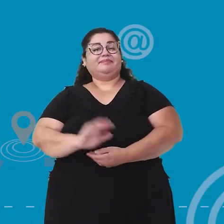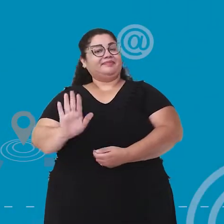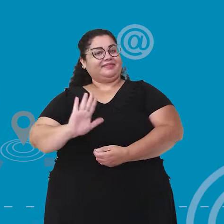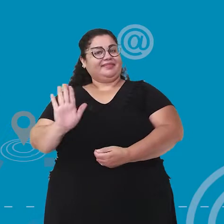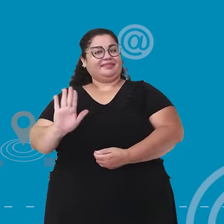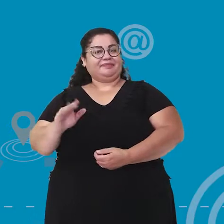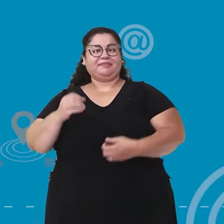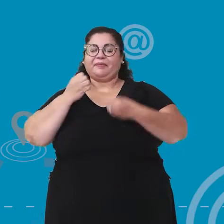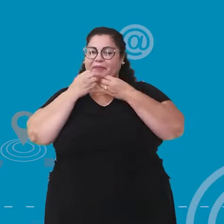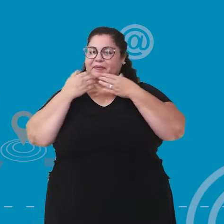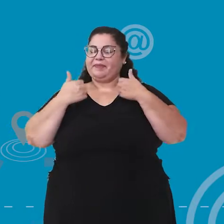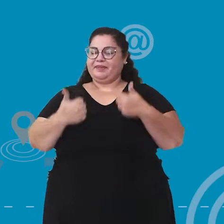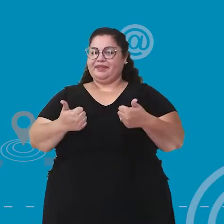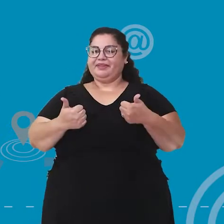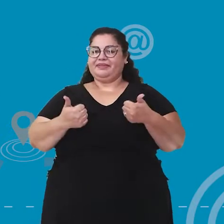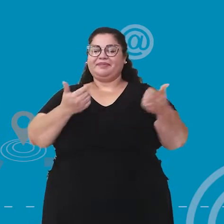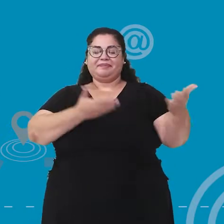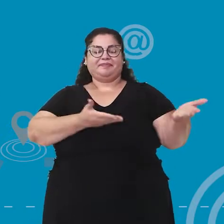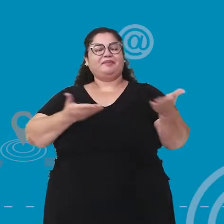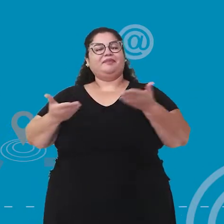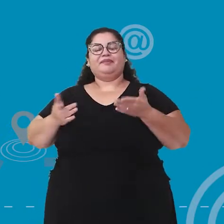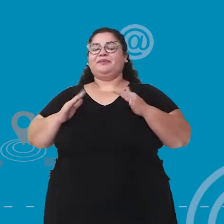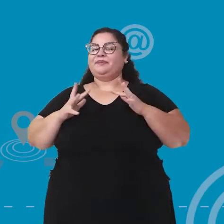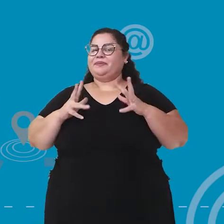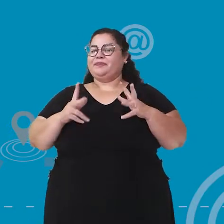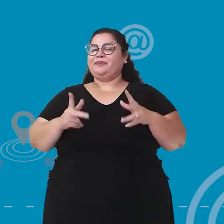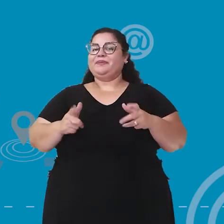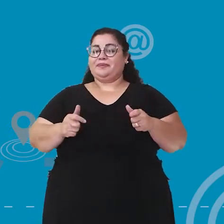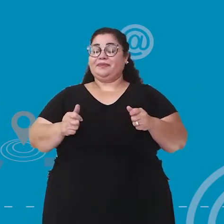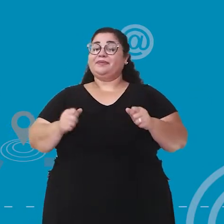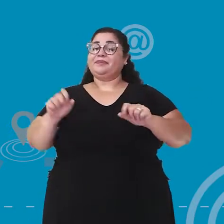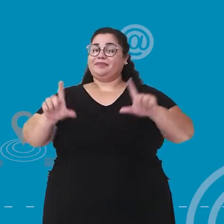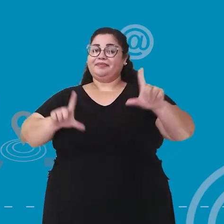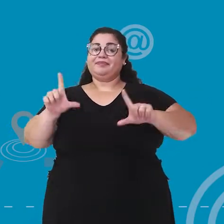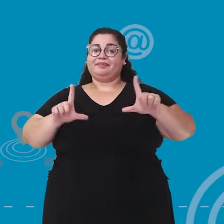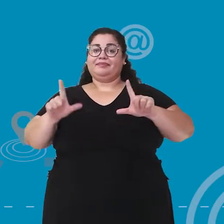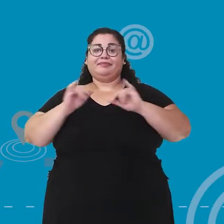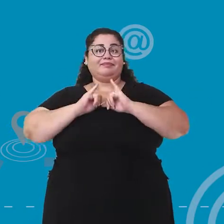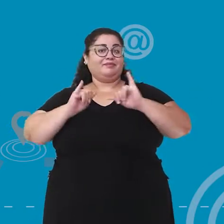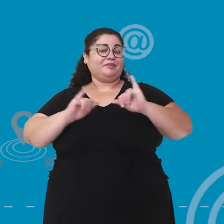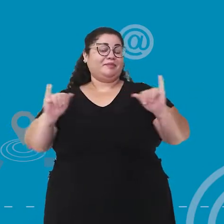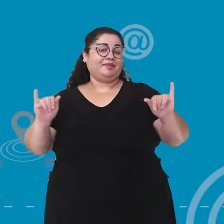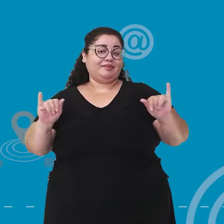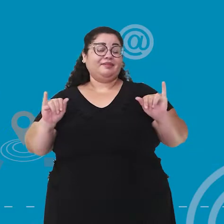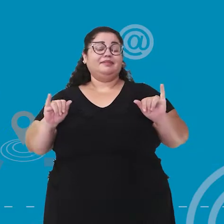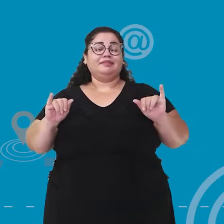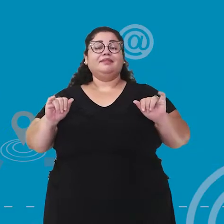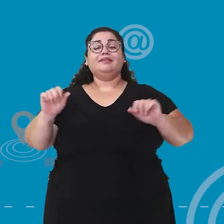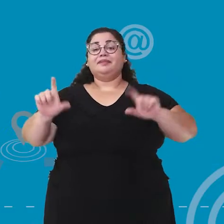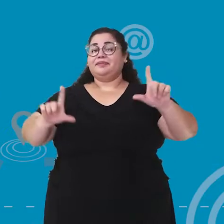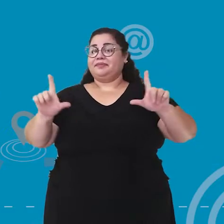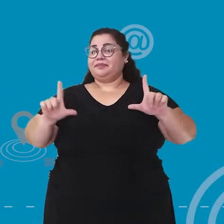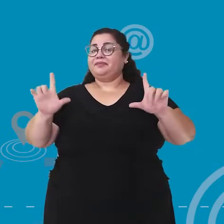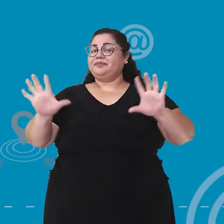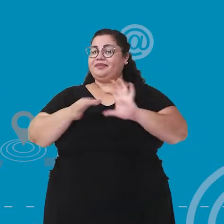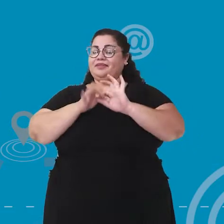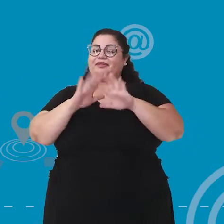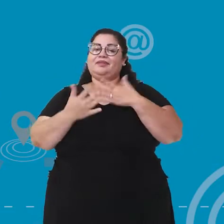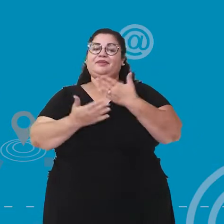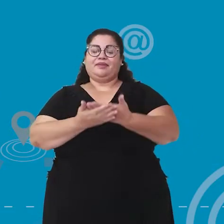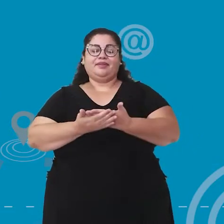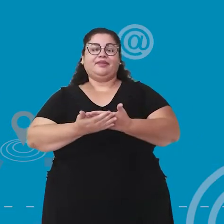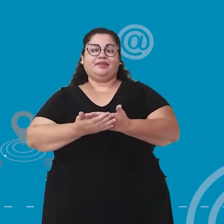Olá, tudo bem? Sejam todos bem-vindos ao quadro Informando do programa Conexão